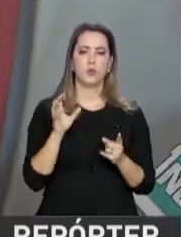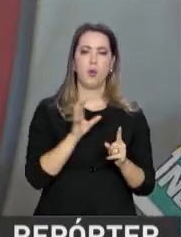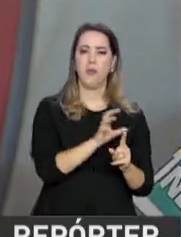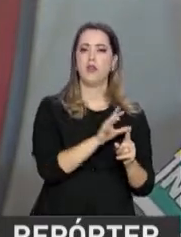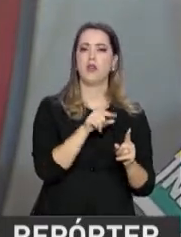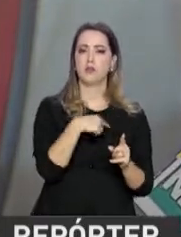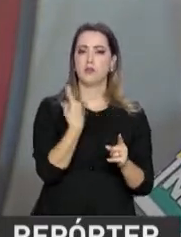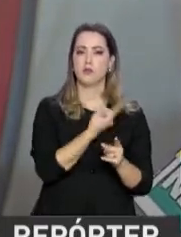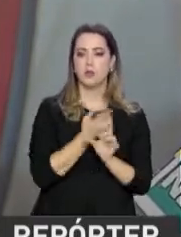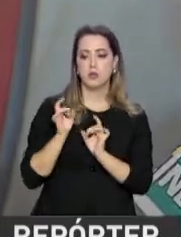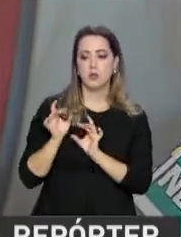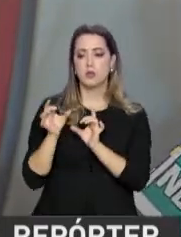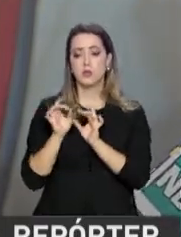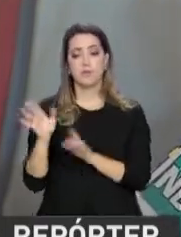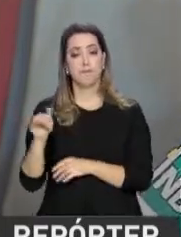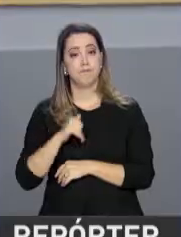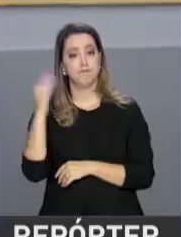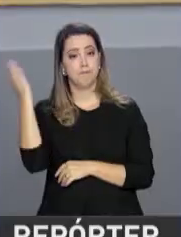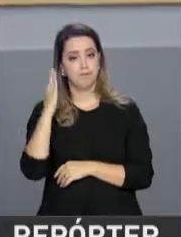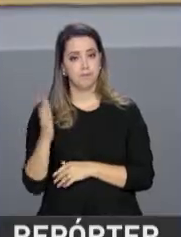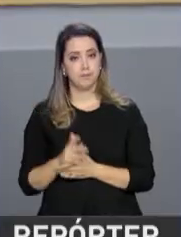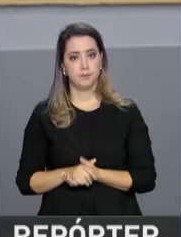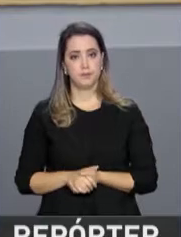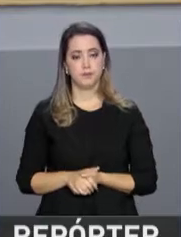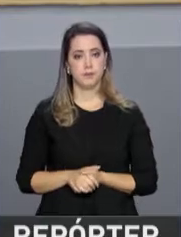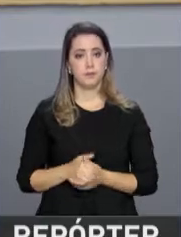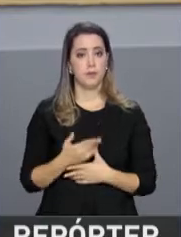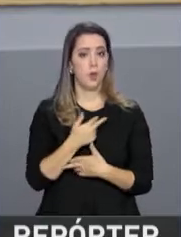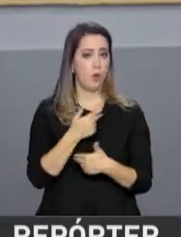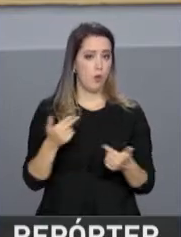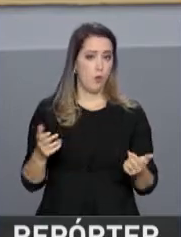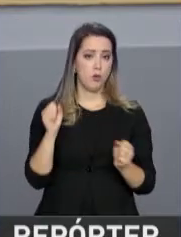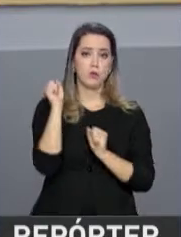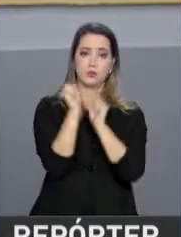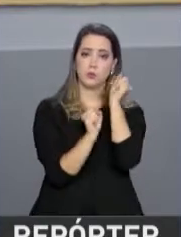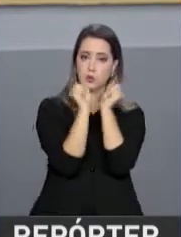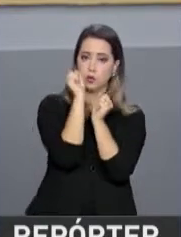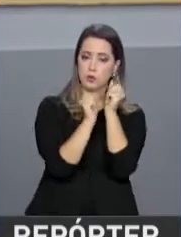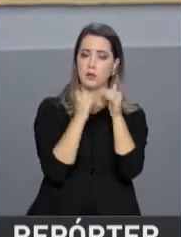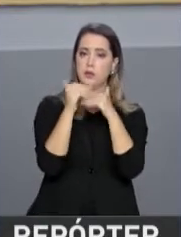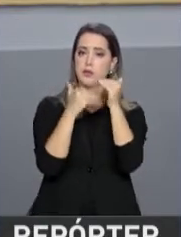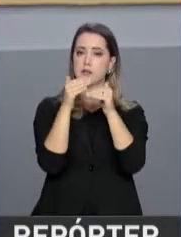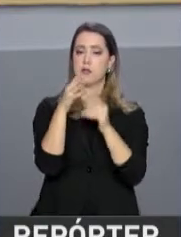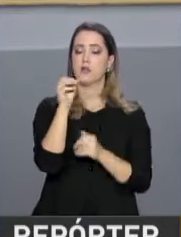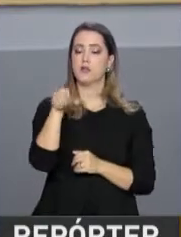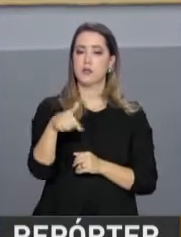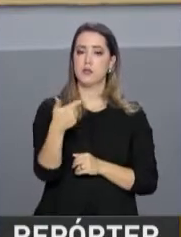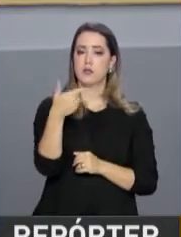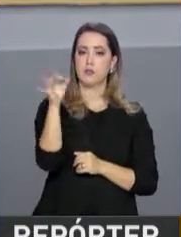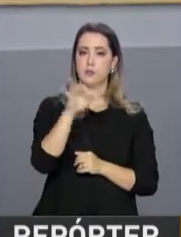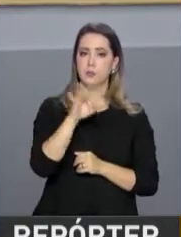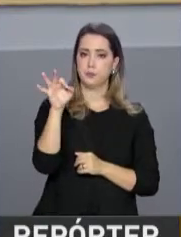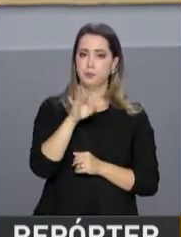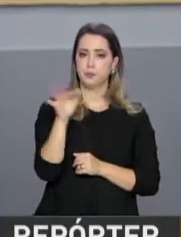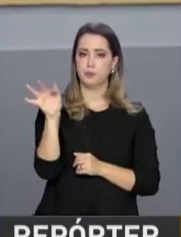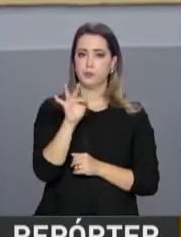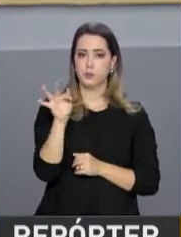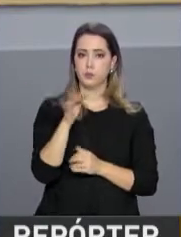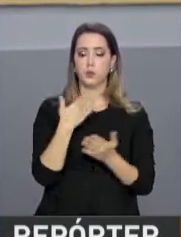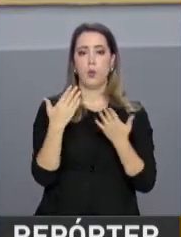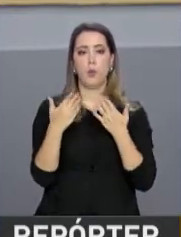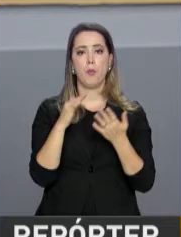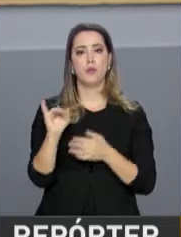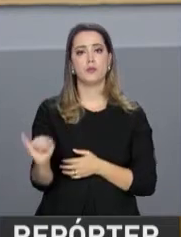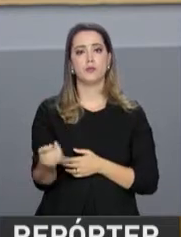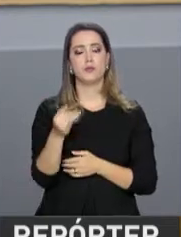nas nossas exportações a produção industrial cresceu 0,2 por cento em fevereiro em comparação com